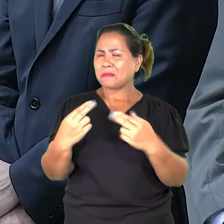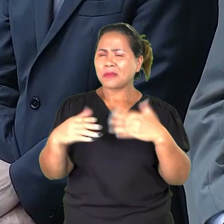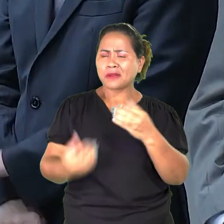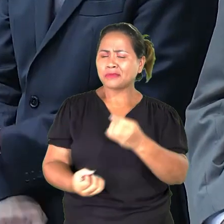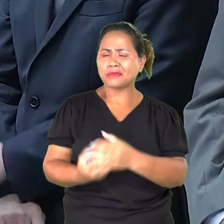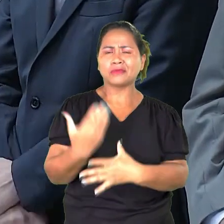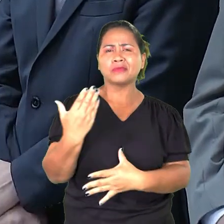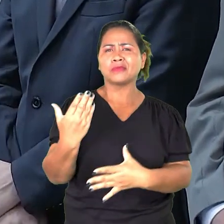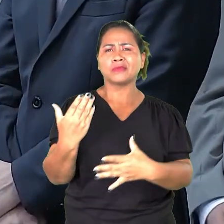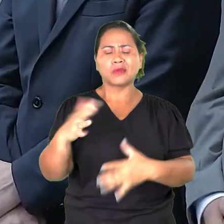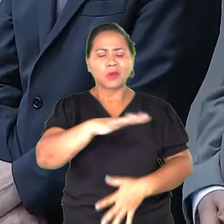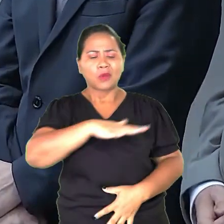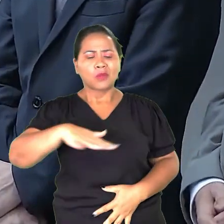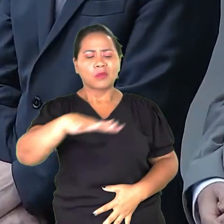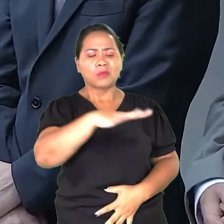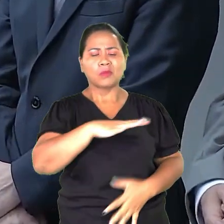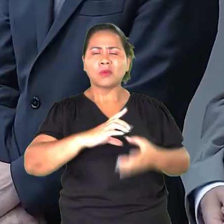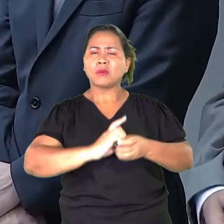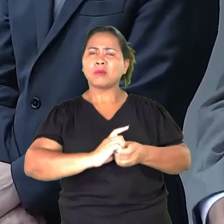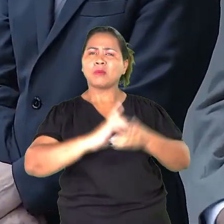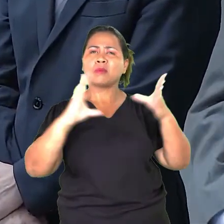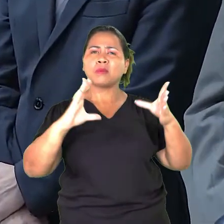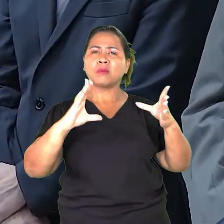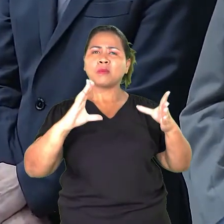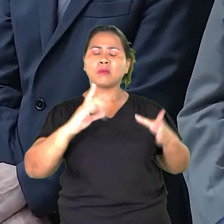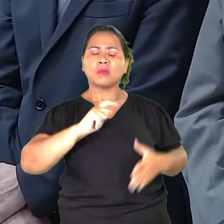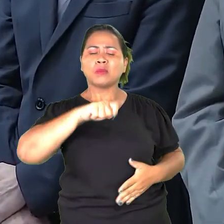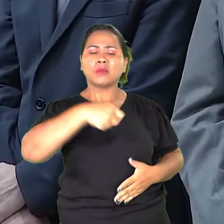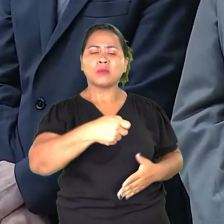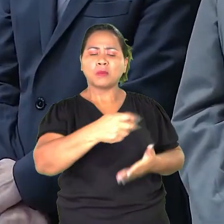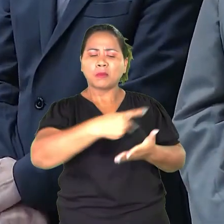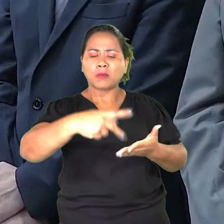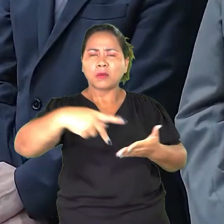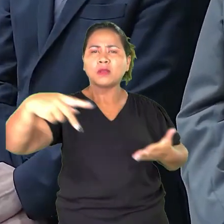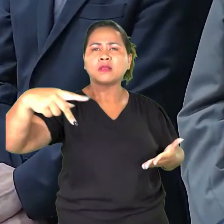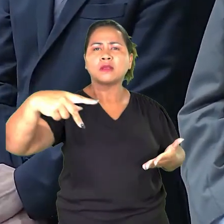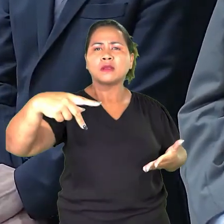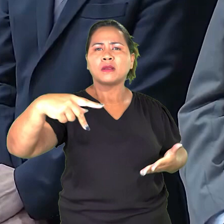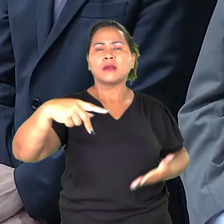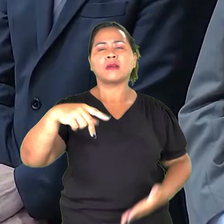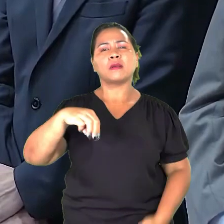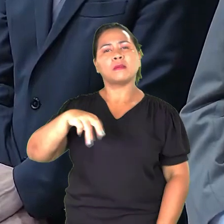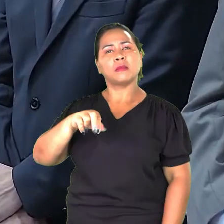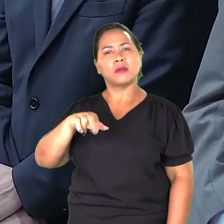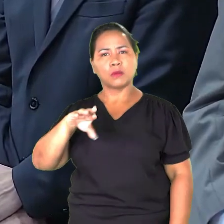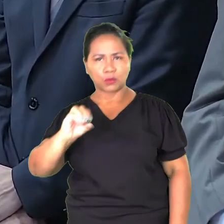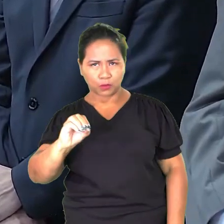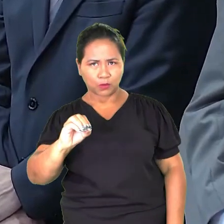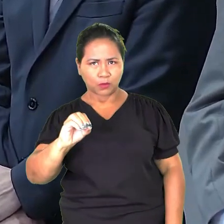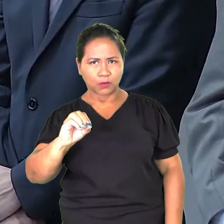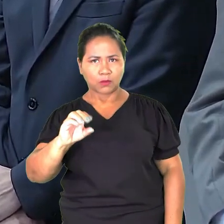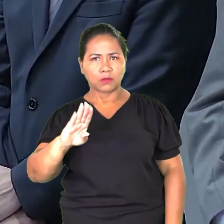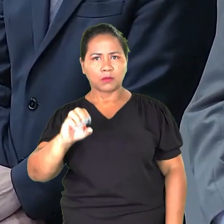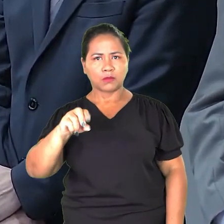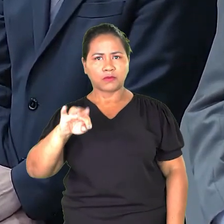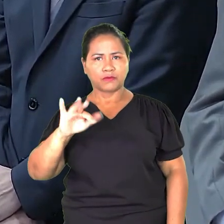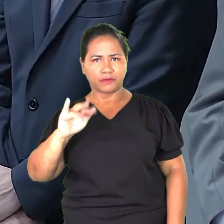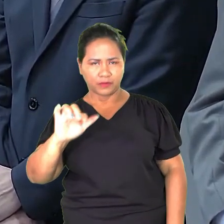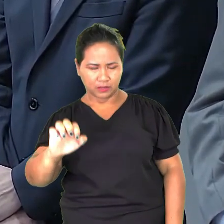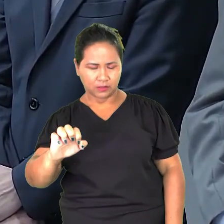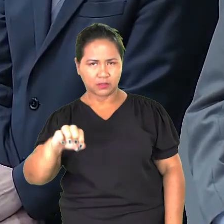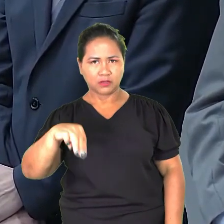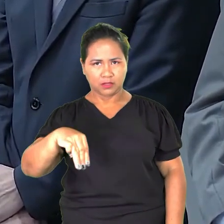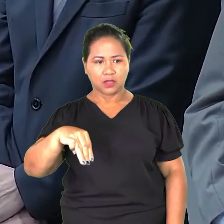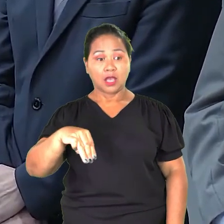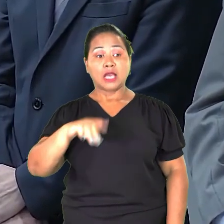a inauguração do Espaço Democrático Poeta Paulo Bonfim, juntamente com a abertura da